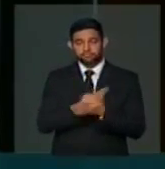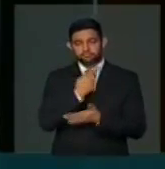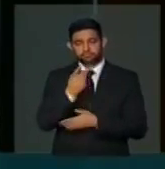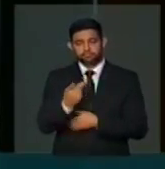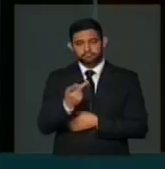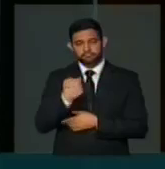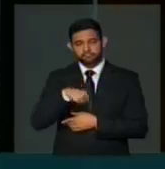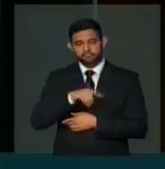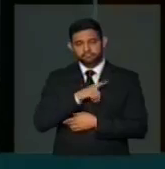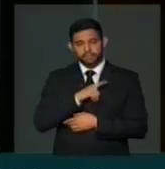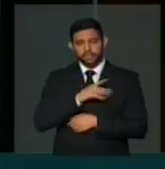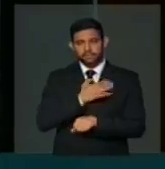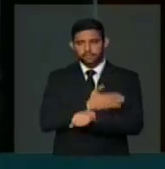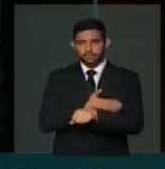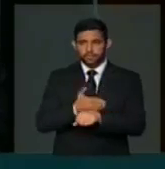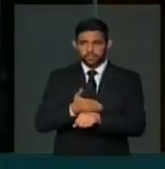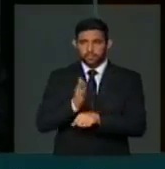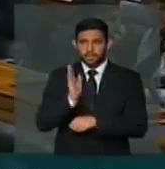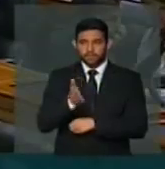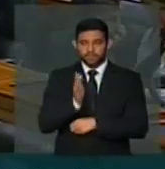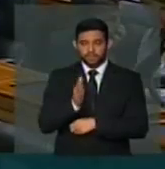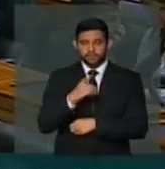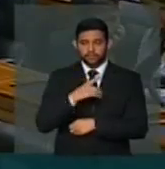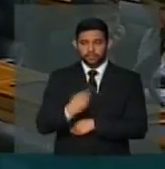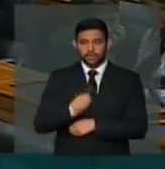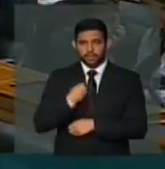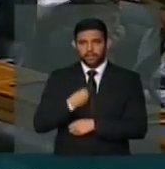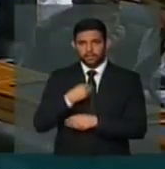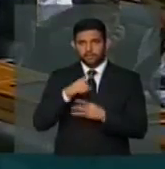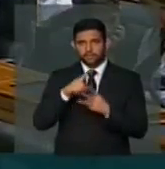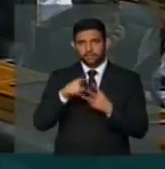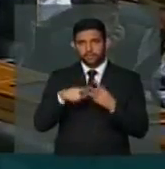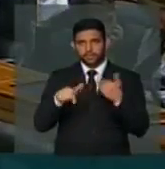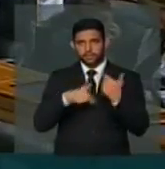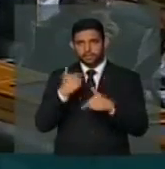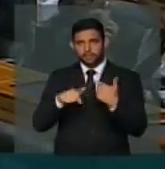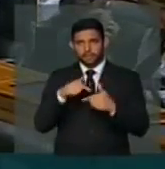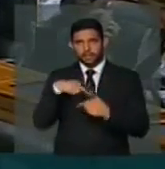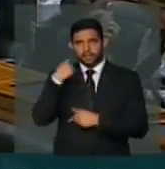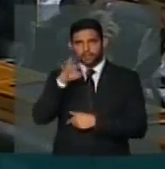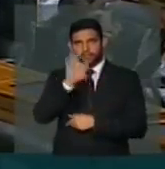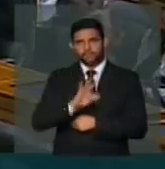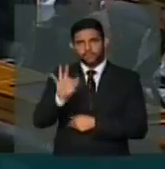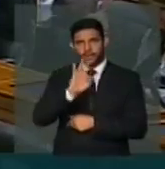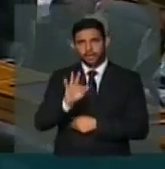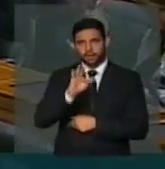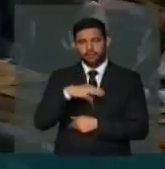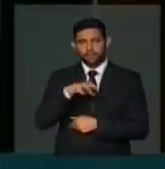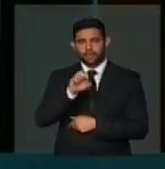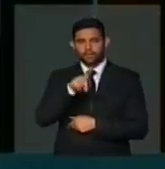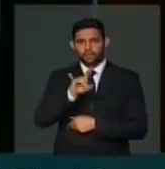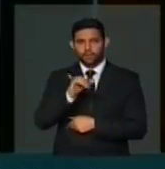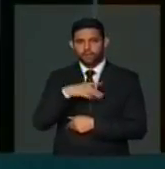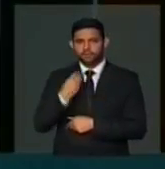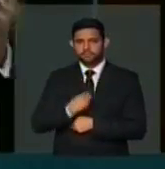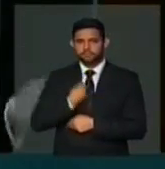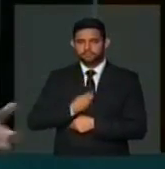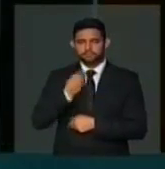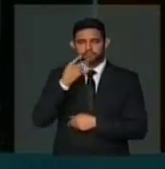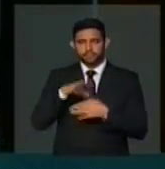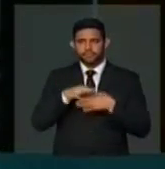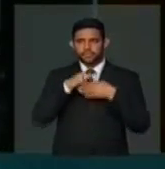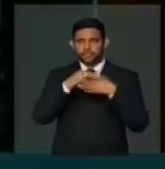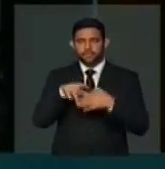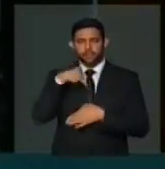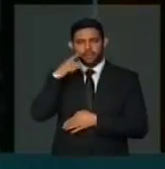nós estamos acostumados. Foi aqui nos 3 mandatos de deputado federal que Eduardo se apresentou para as